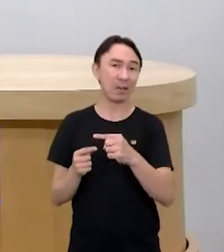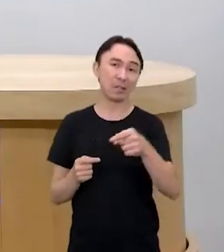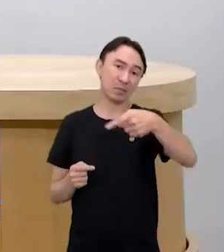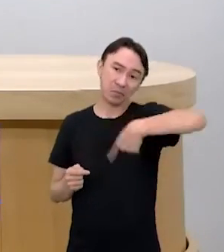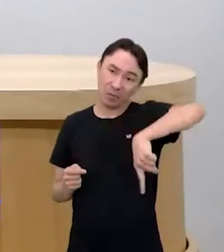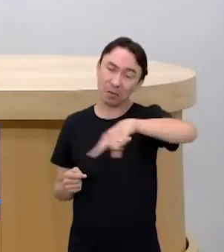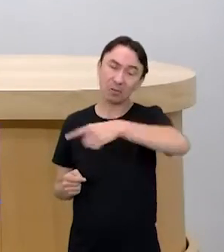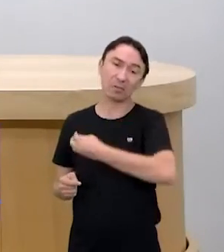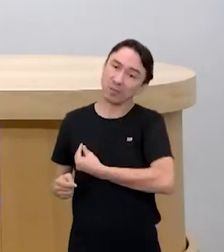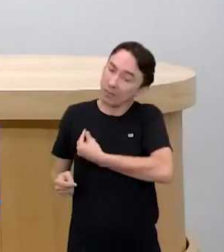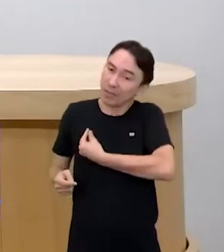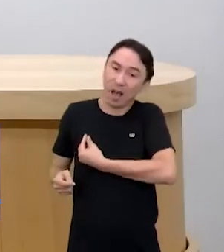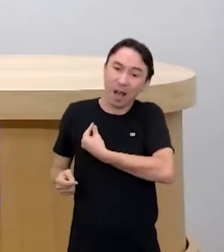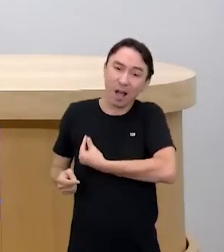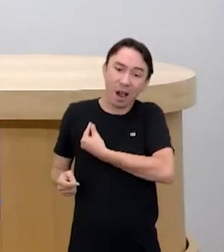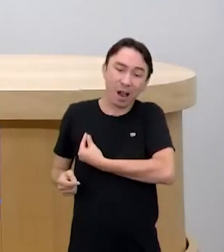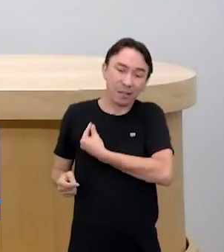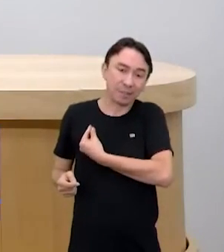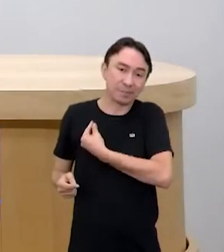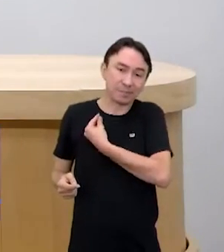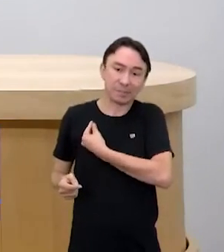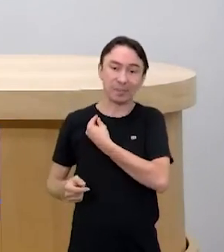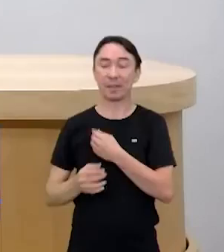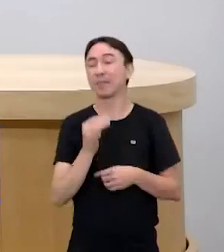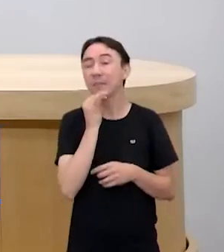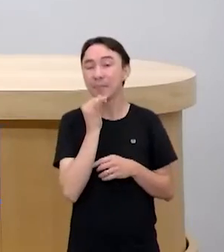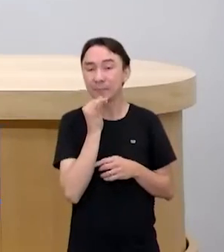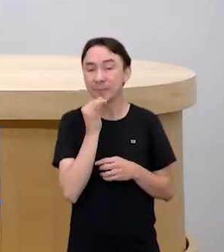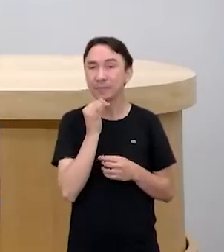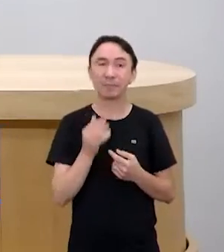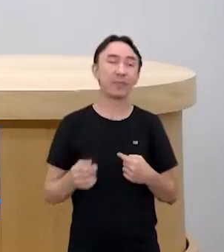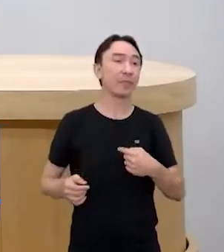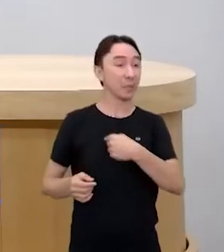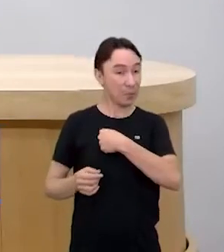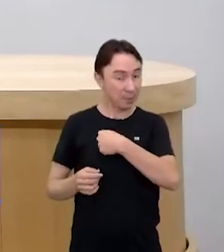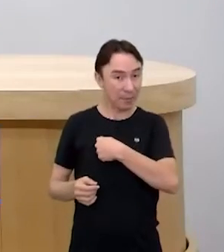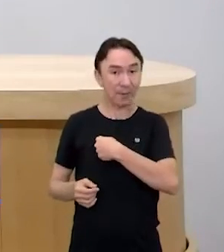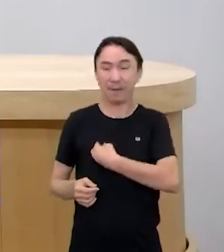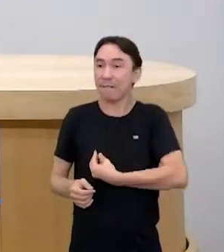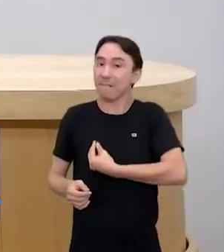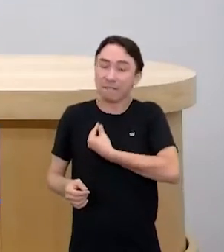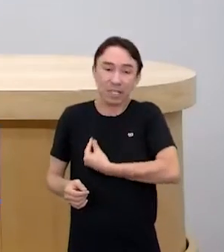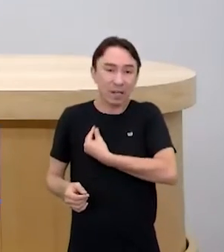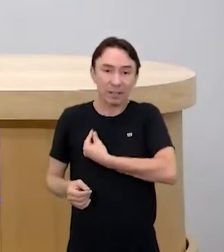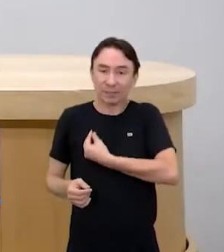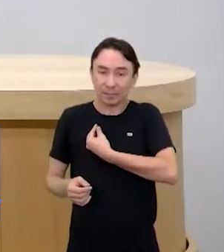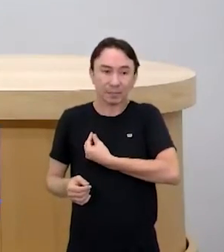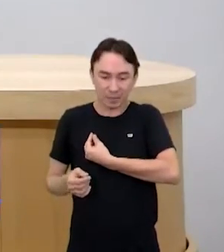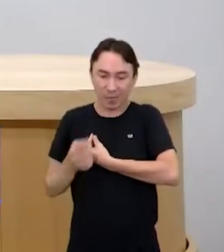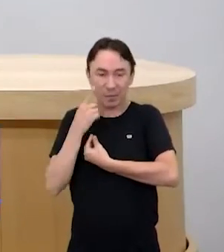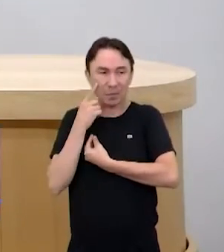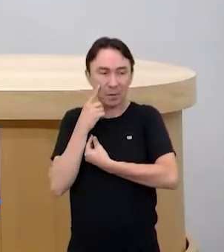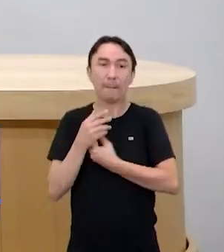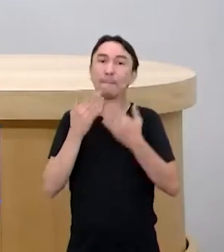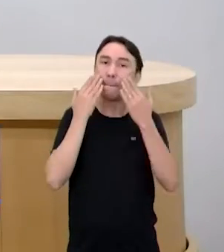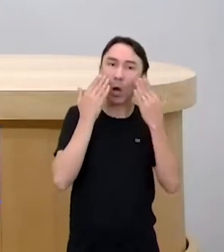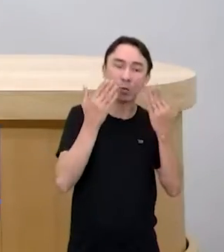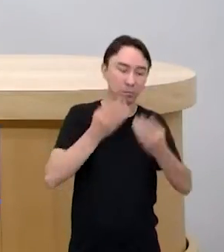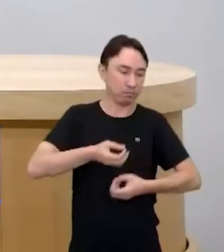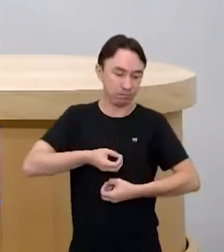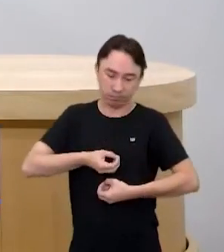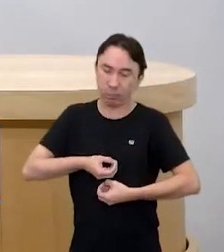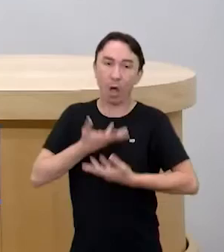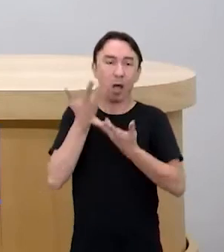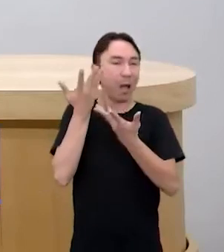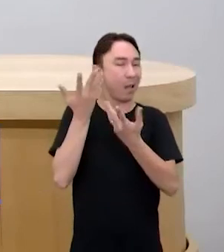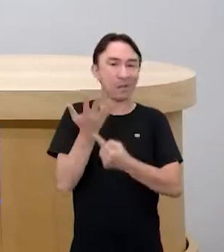quando a gente busca expressar a nossa realidade, a nossa relação com a realidade de forma artística, bom, se você for